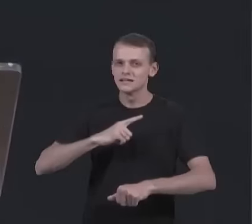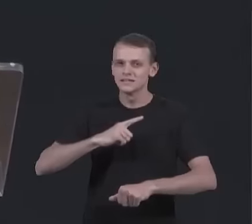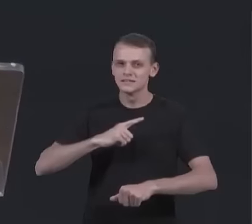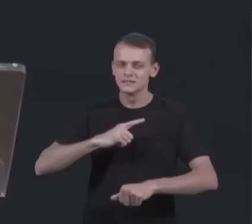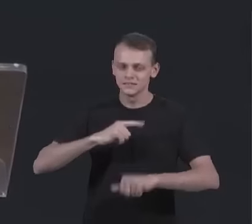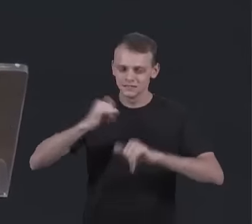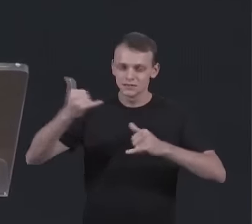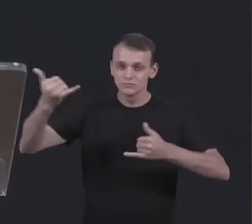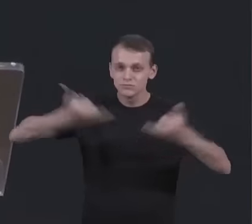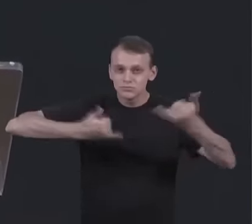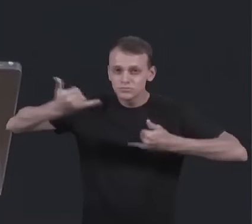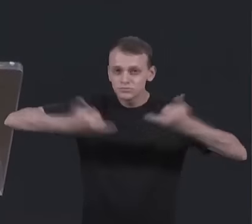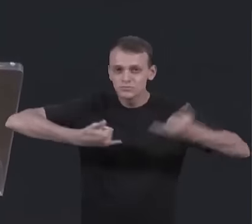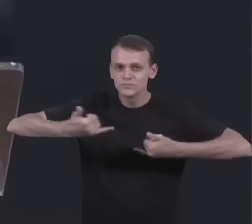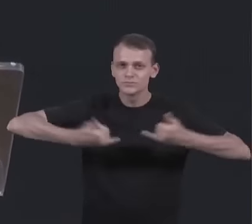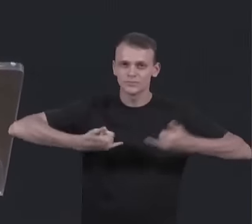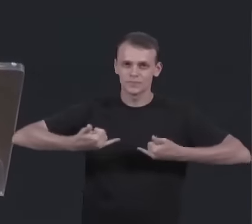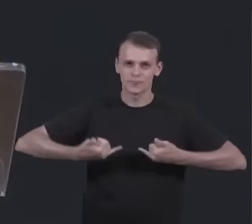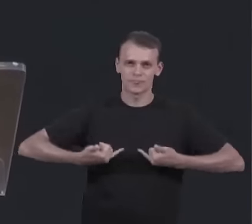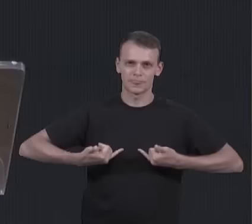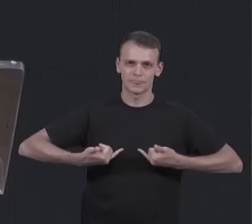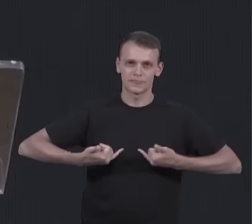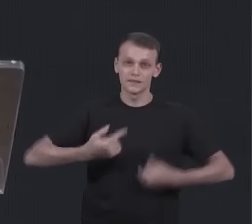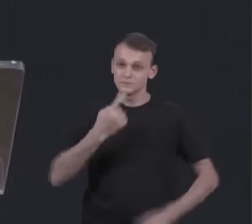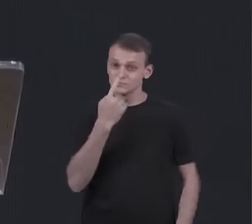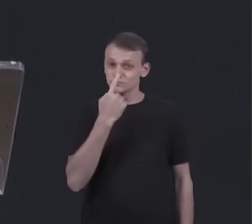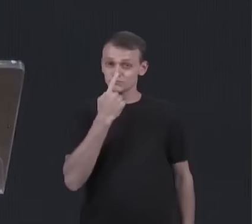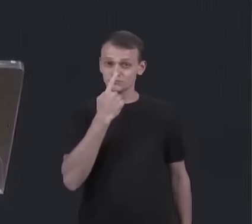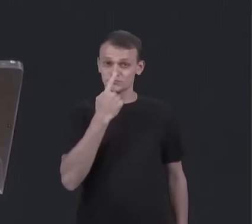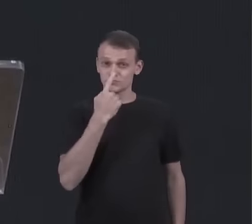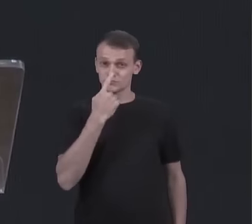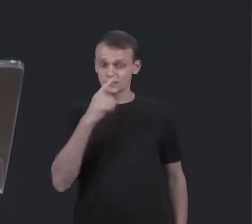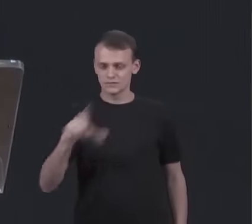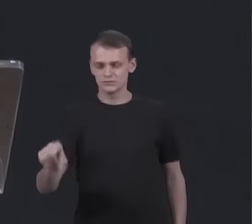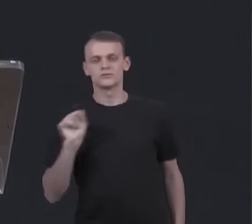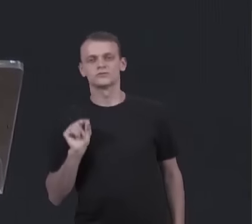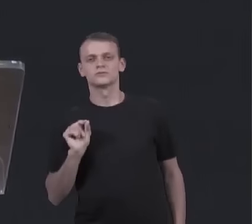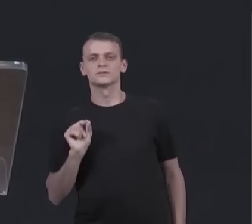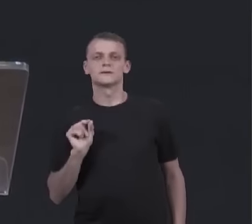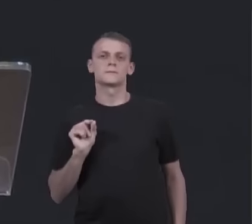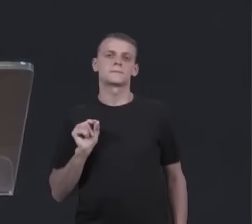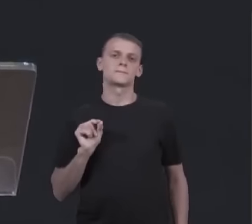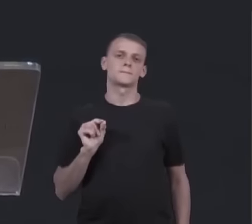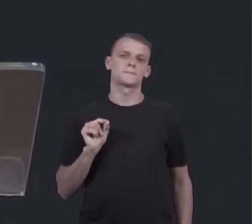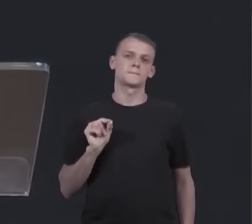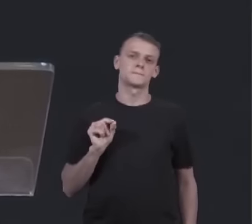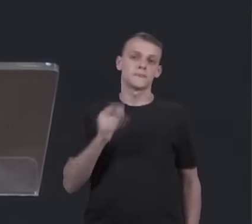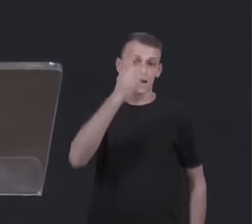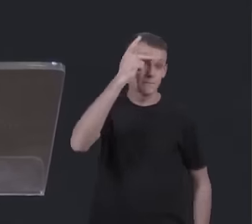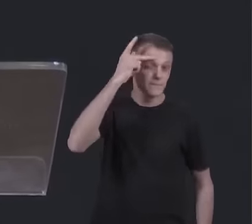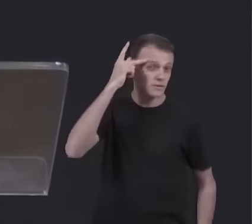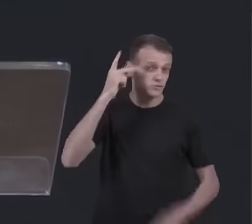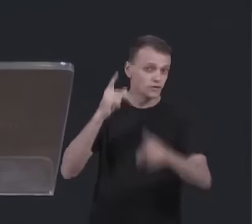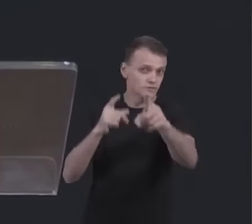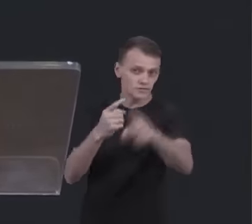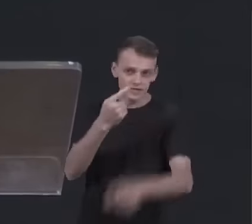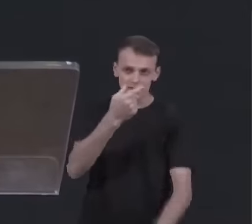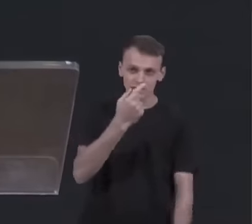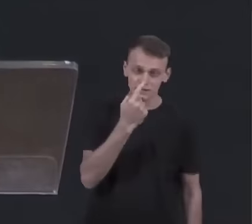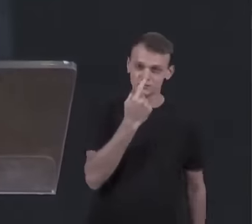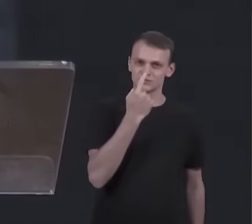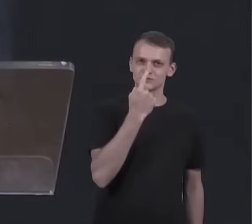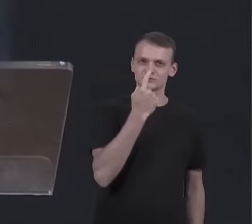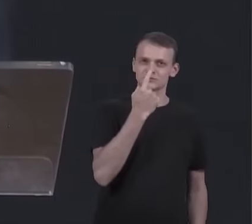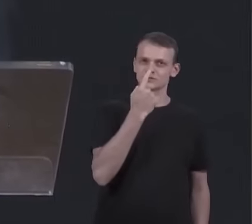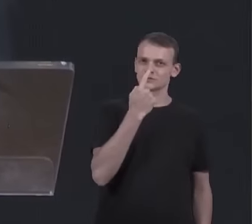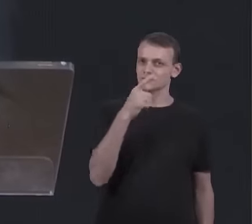Amar as pessoas é um mandamento, ser íntimo é uma escolha. Como diz o apóstolo Paulo à igreja de Corinto, não se